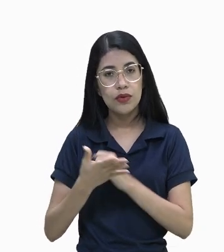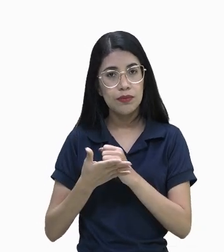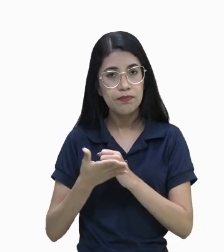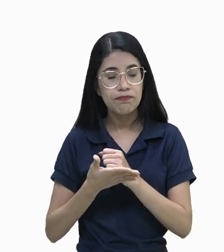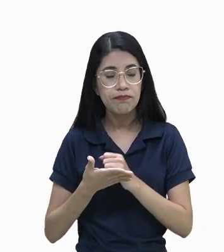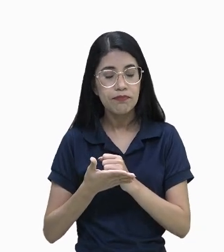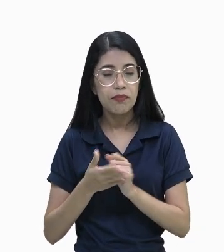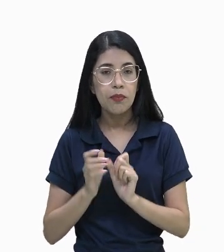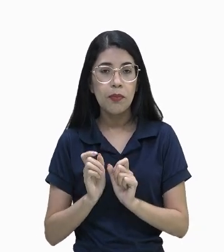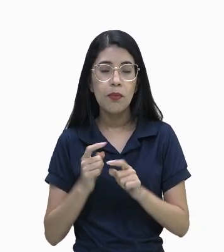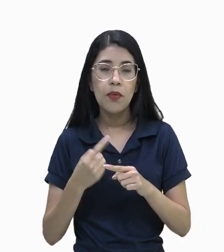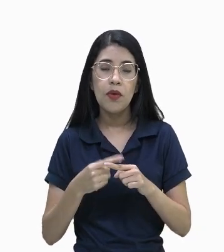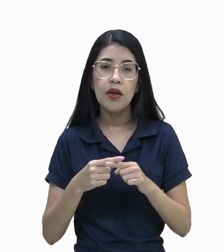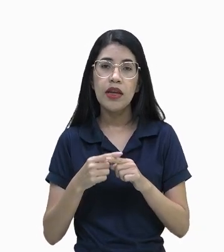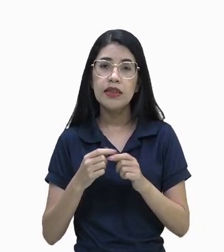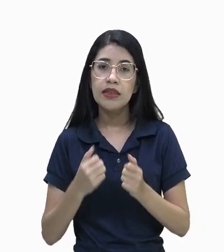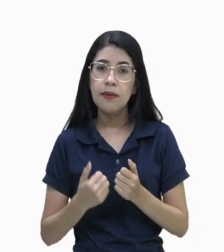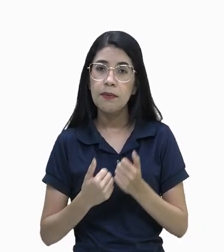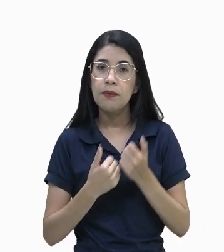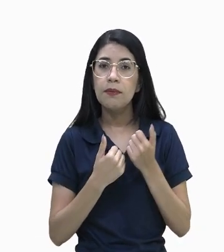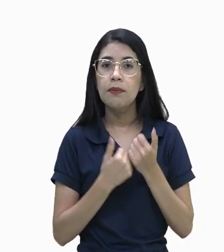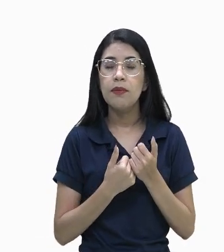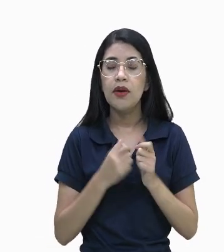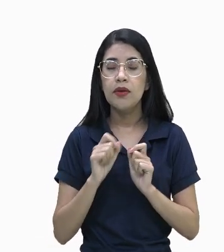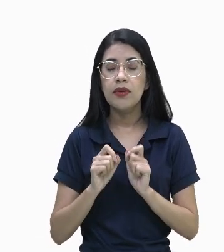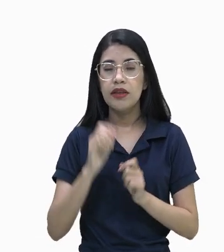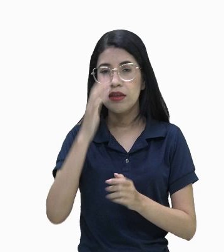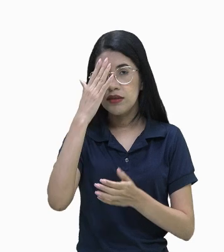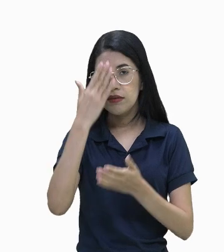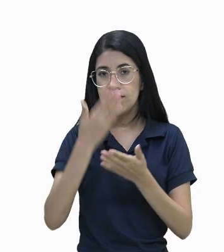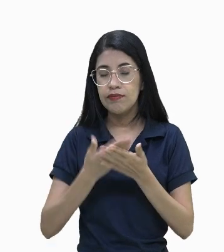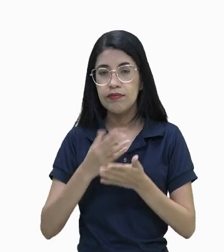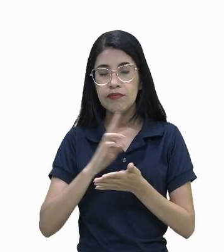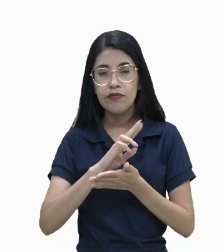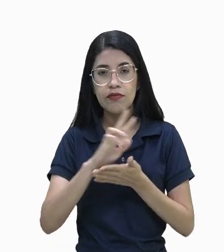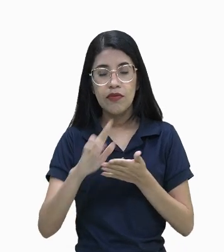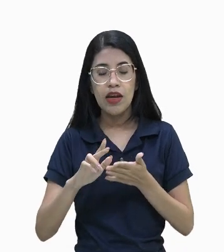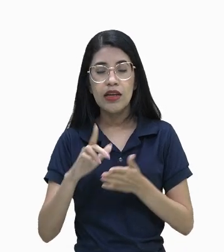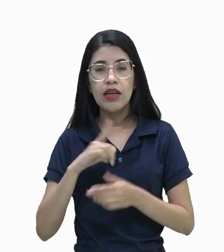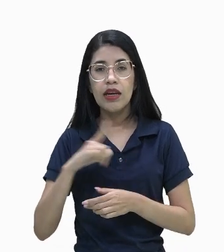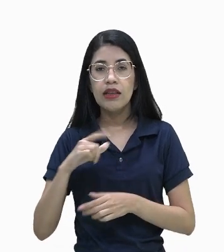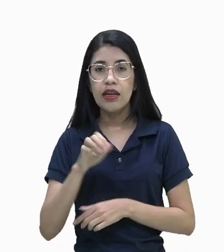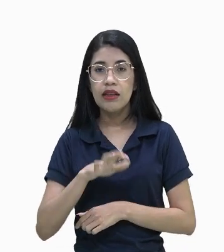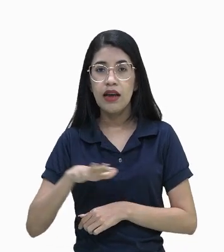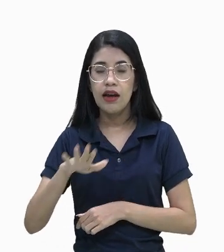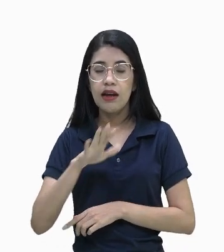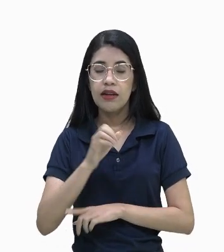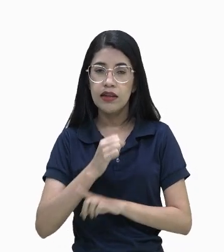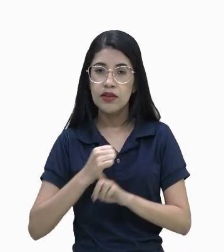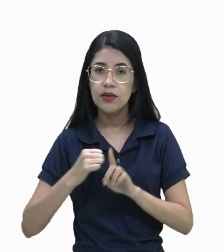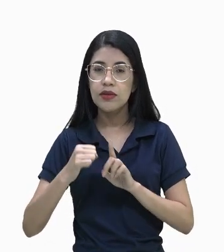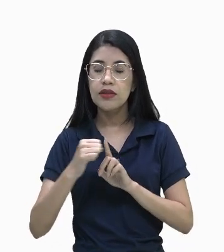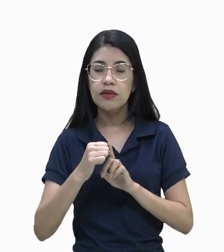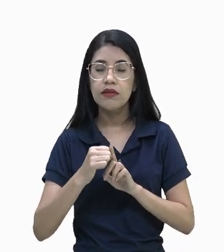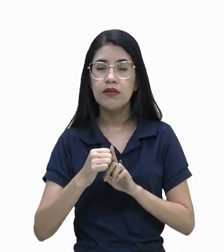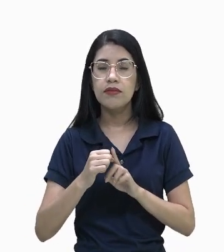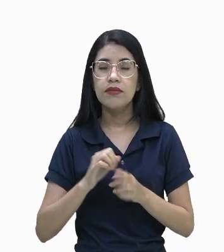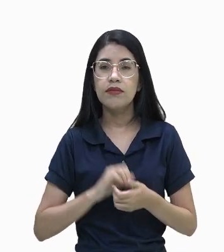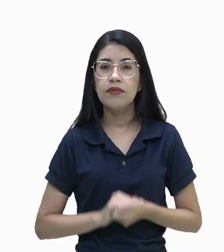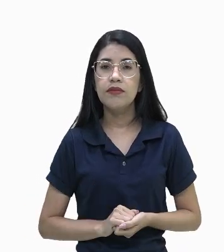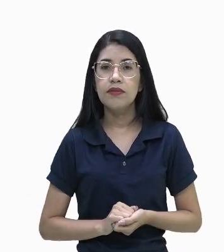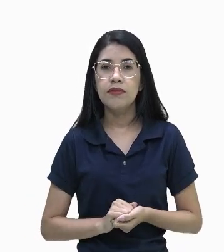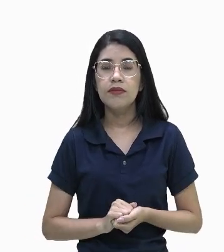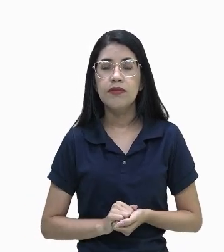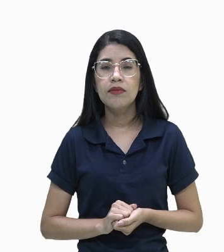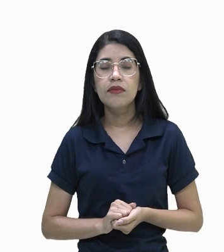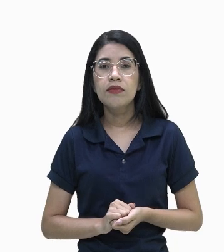eles se ancoram justamente nessas crenças que estão socialmente construídas como verdades,